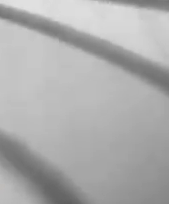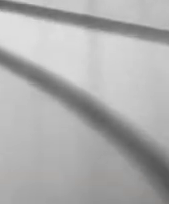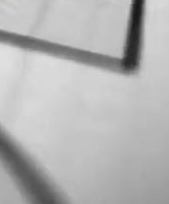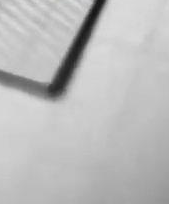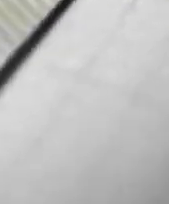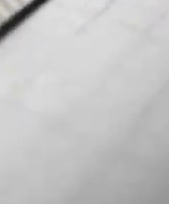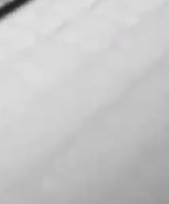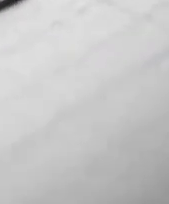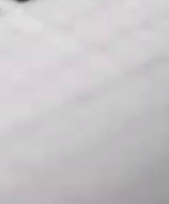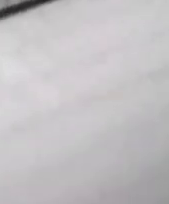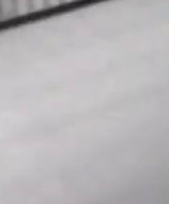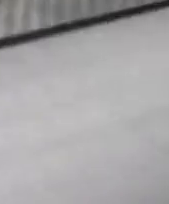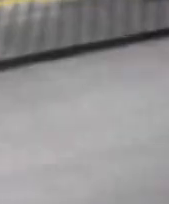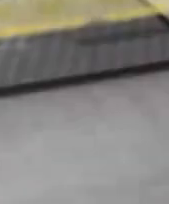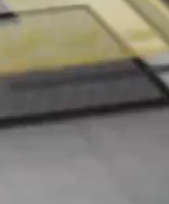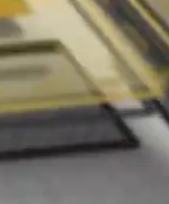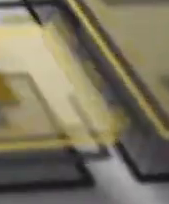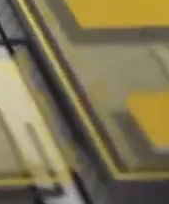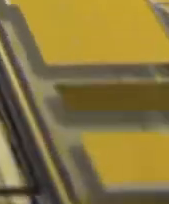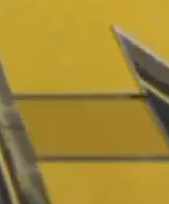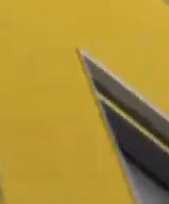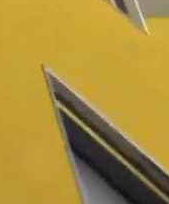E aí